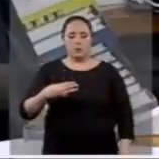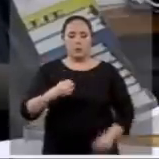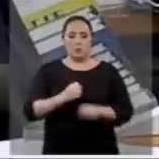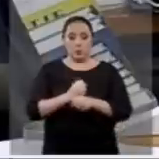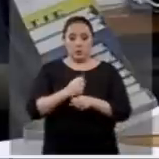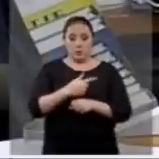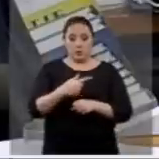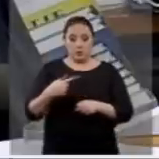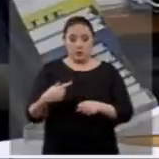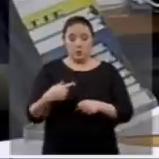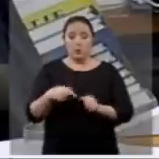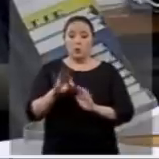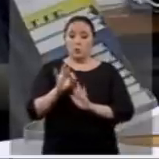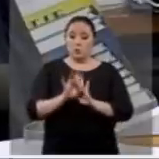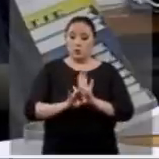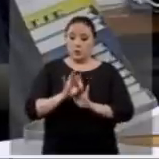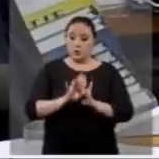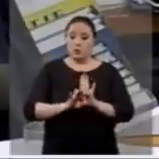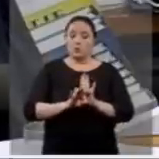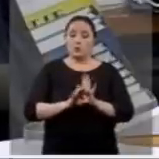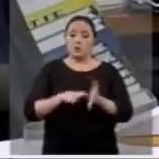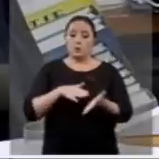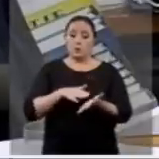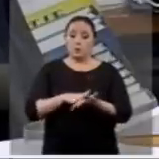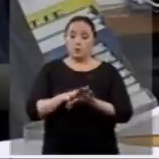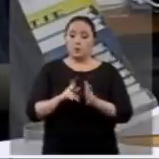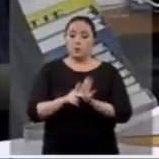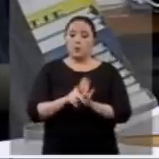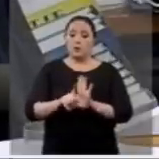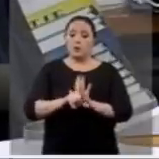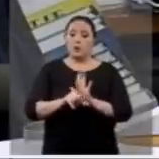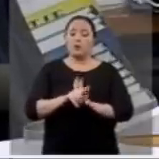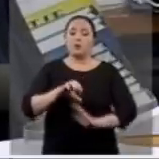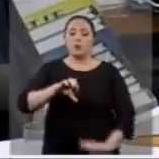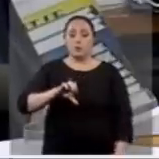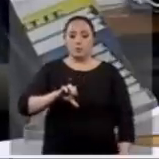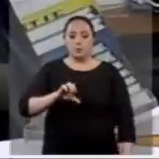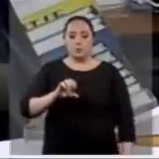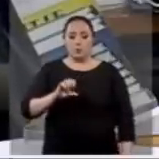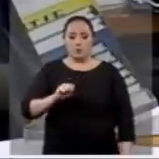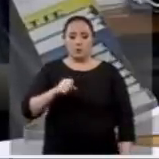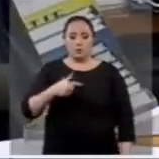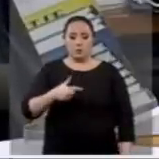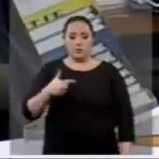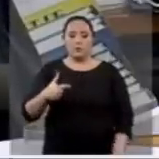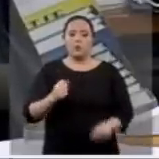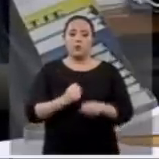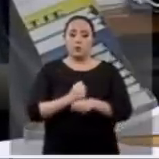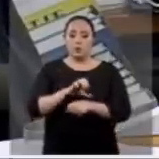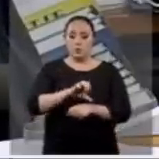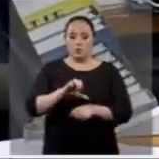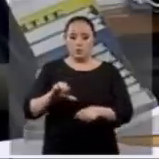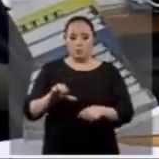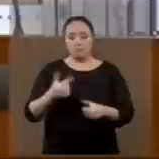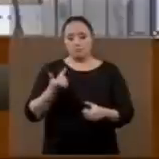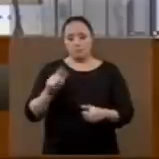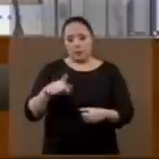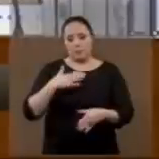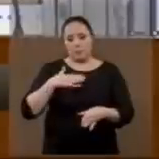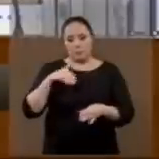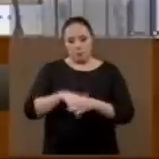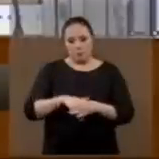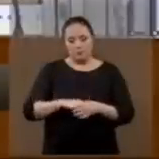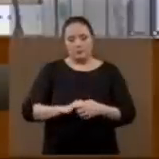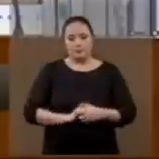1593/77, com a redação imprimida pela Lei 9.822, que é de 99. É como voto? Vossa